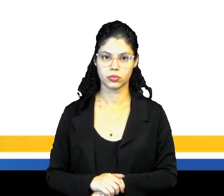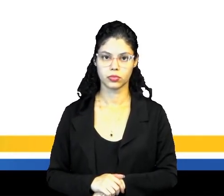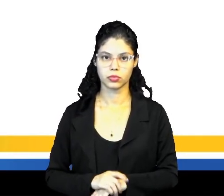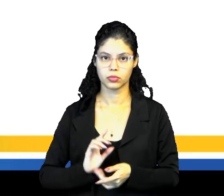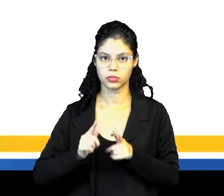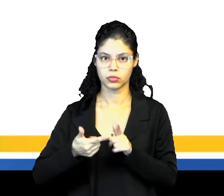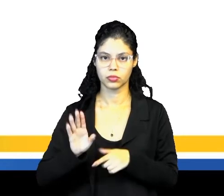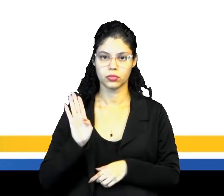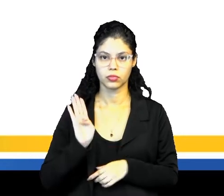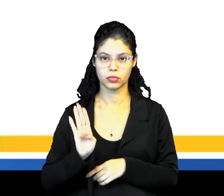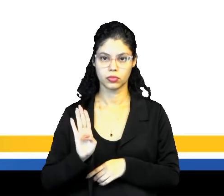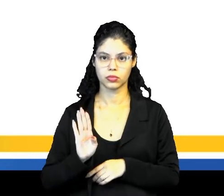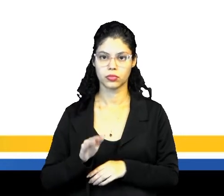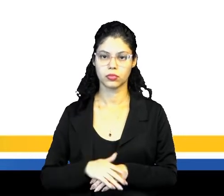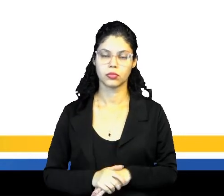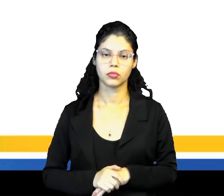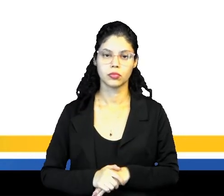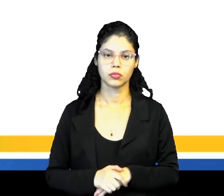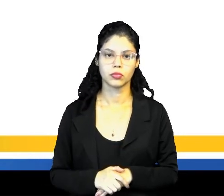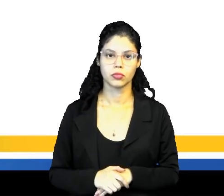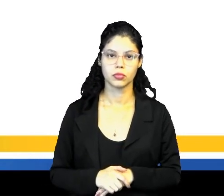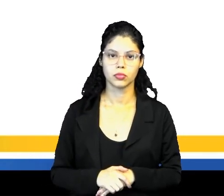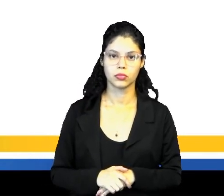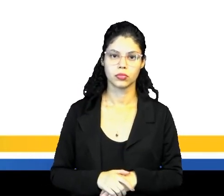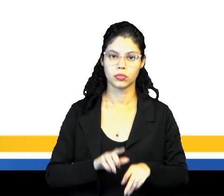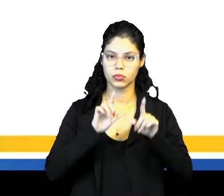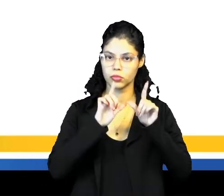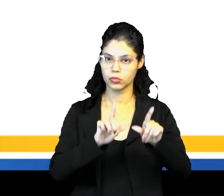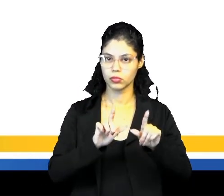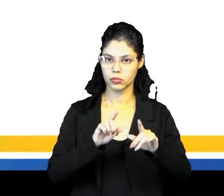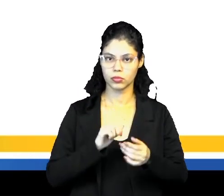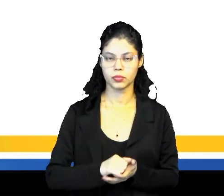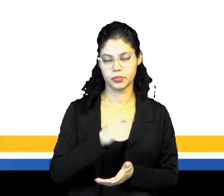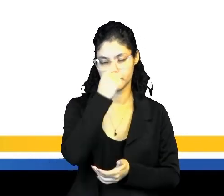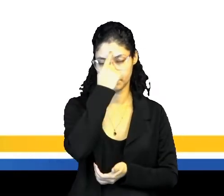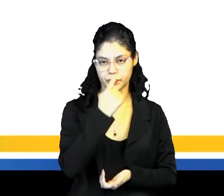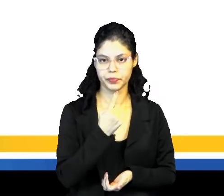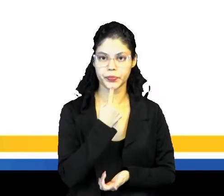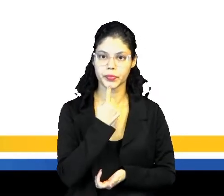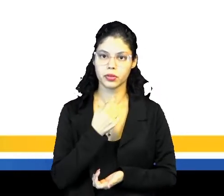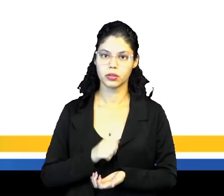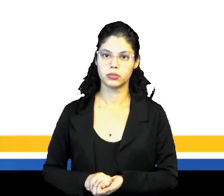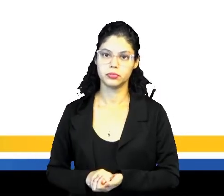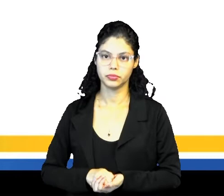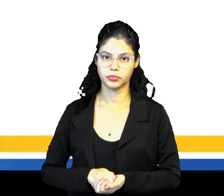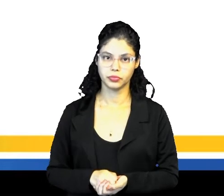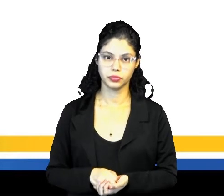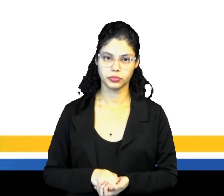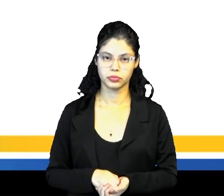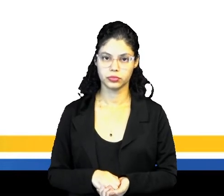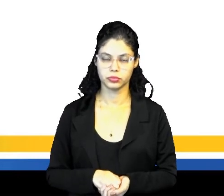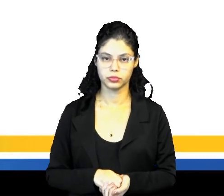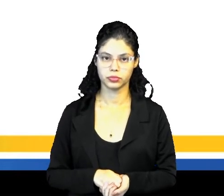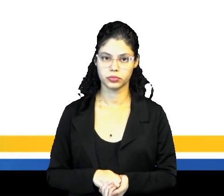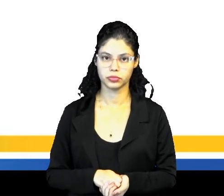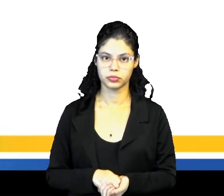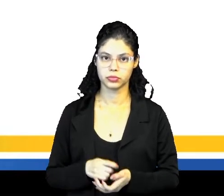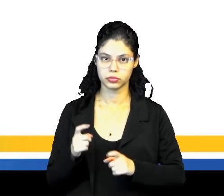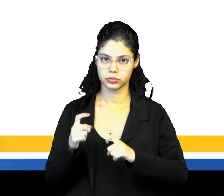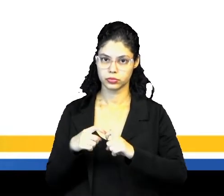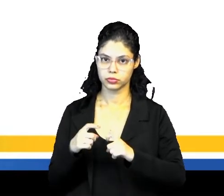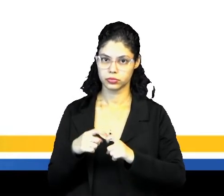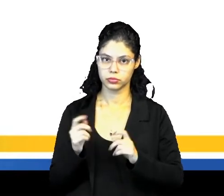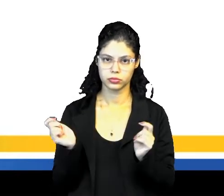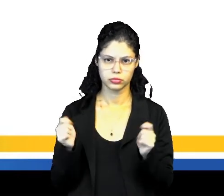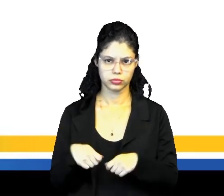Na letra B, nós temos ali um quadrinho, né, uma imagem, e o médico,